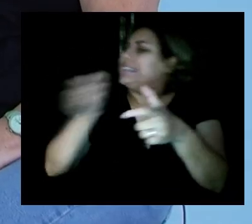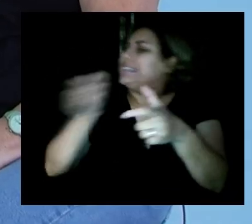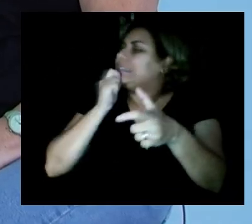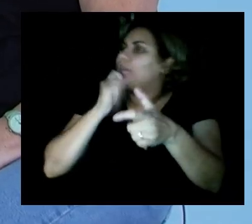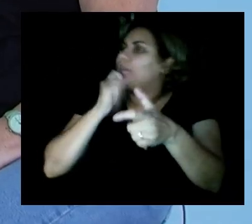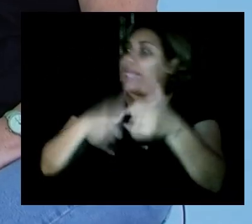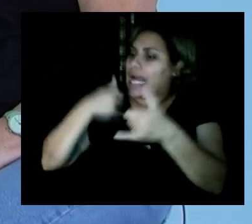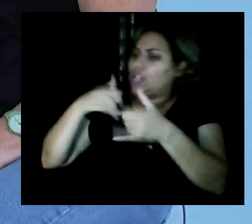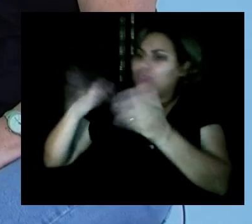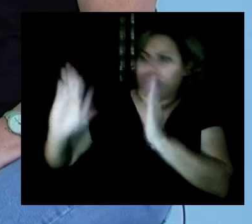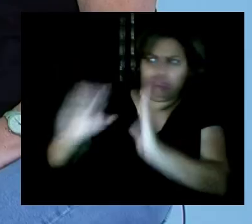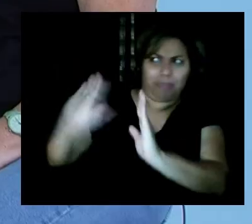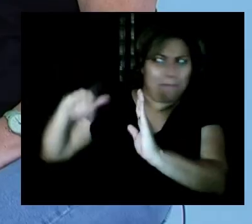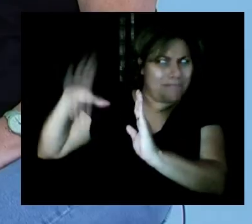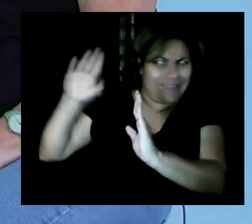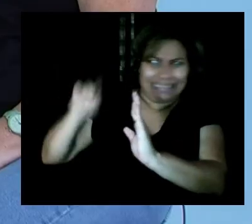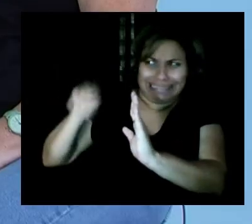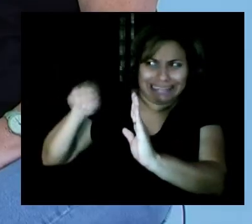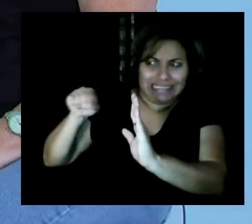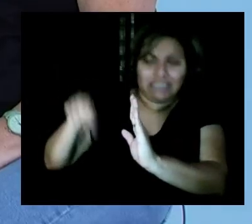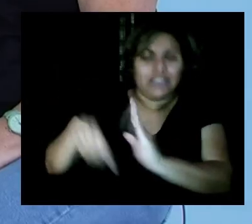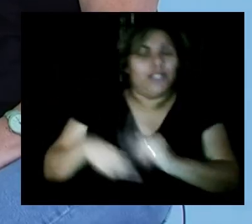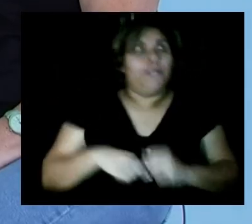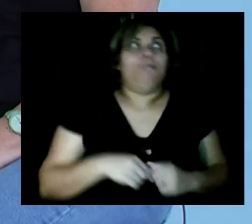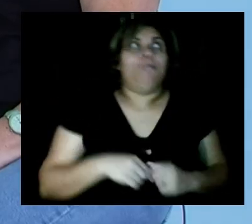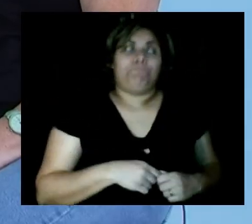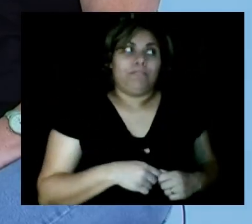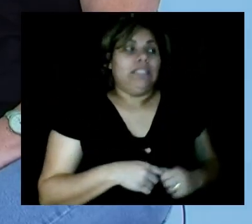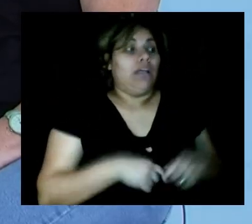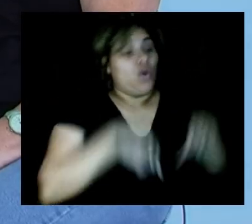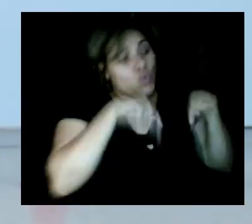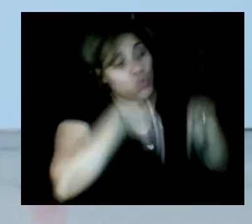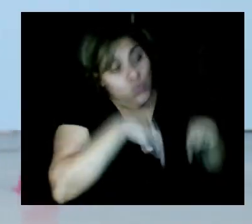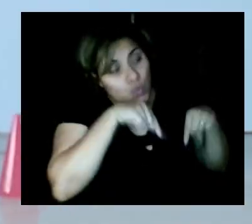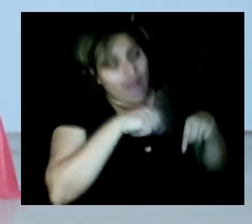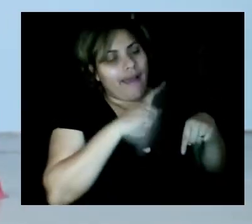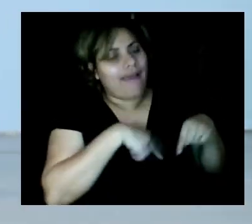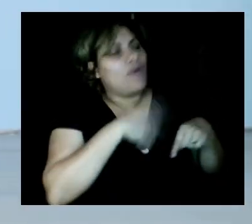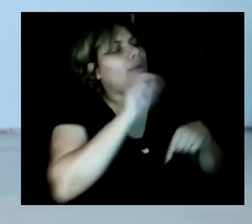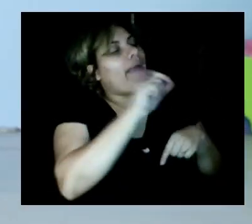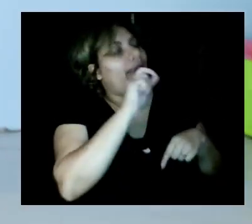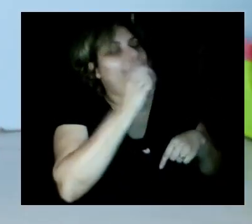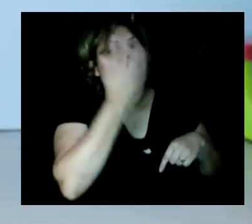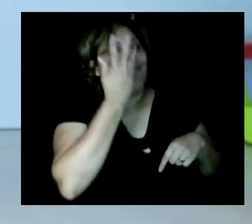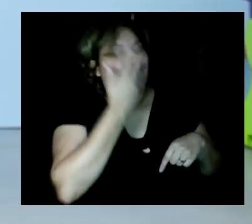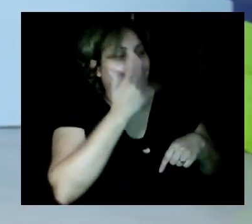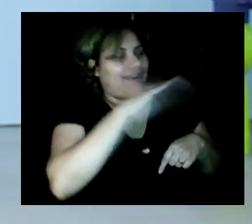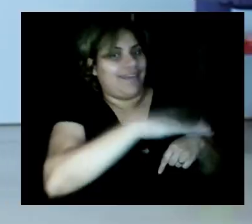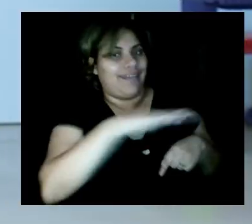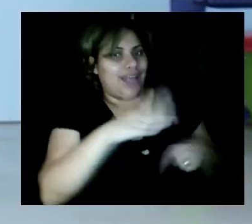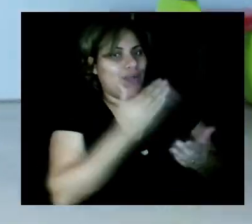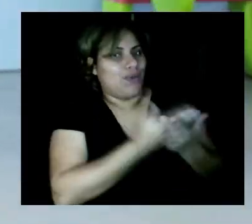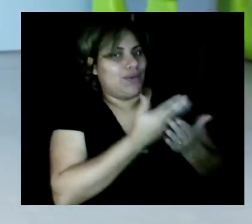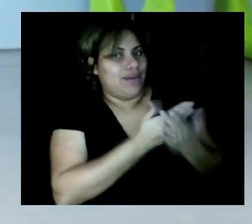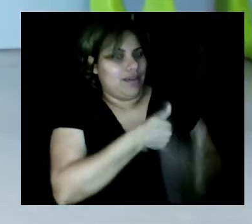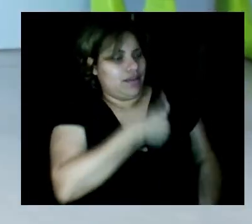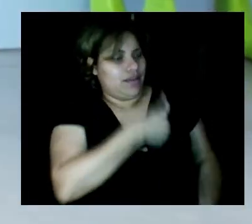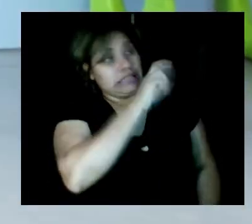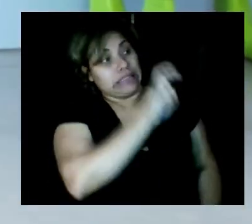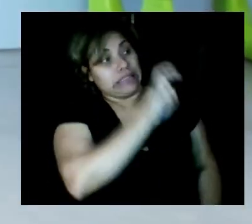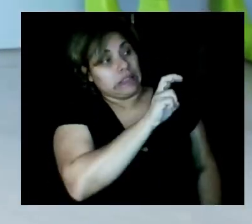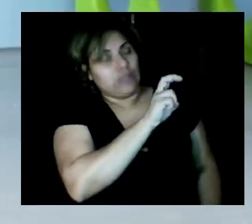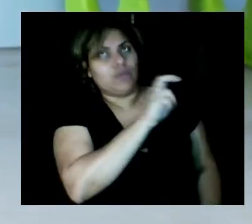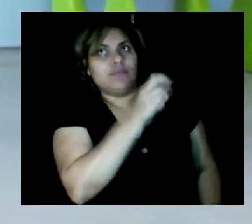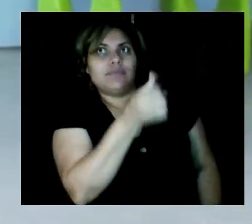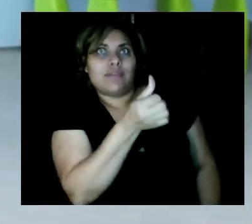Atualmente, a nossa maior demanda é a educação infantil. É de 5, 6, 7